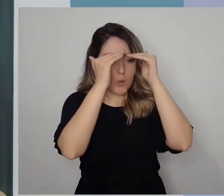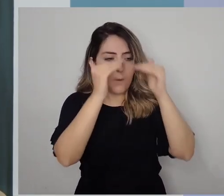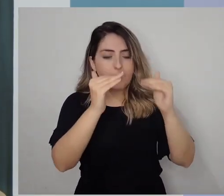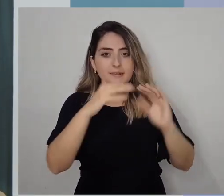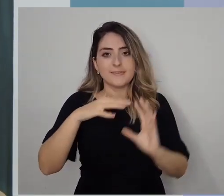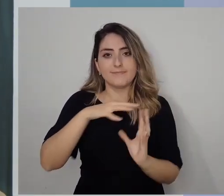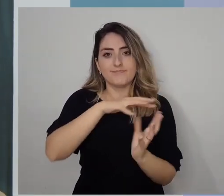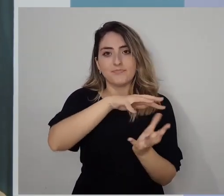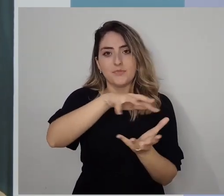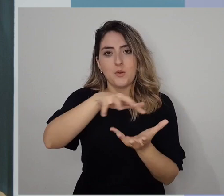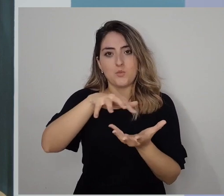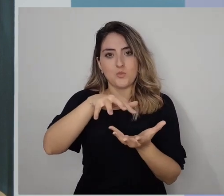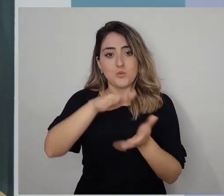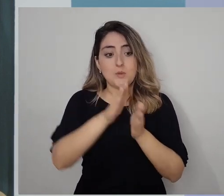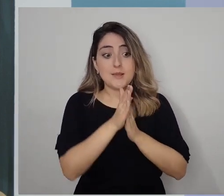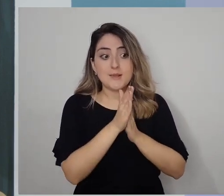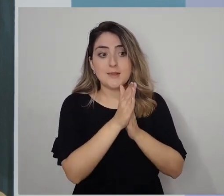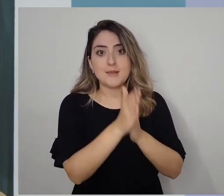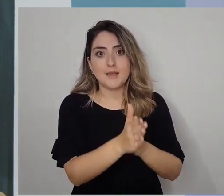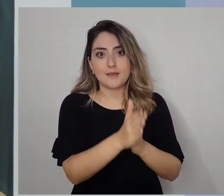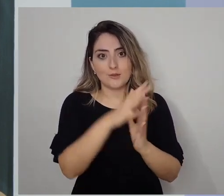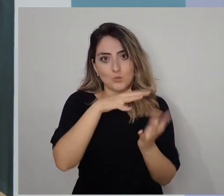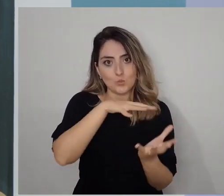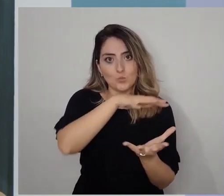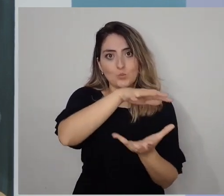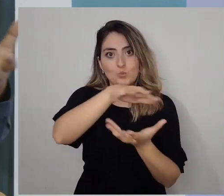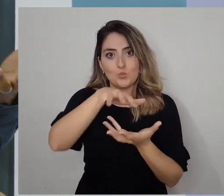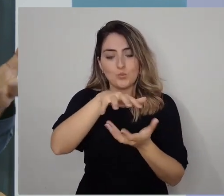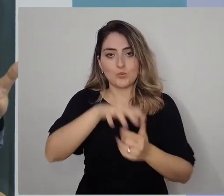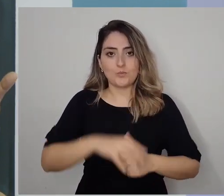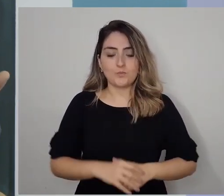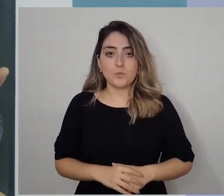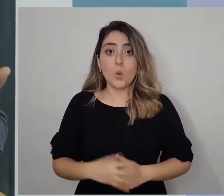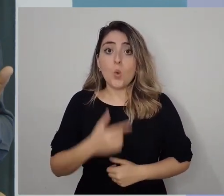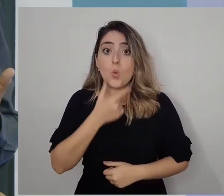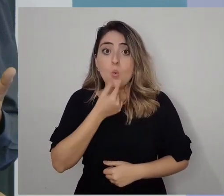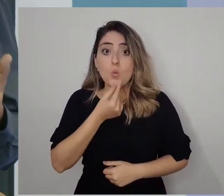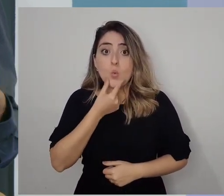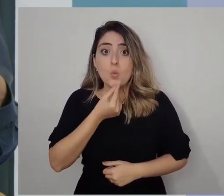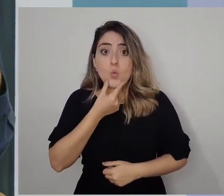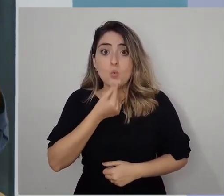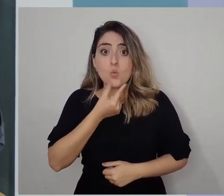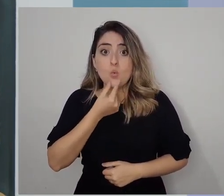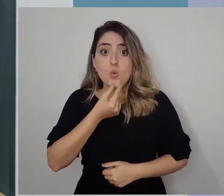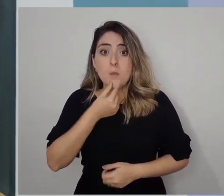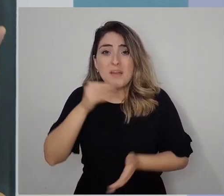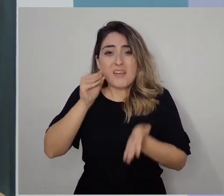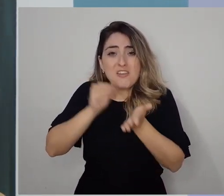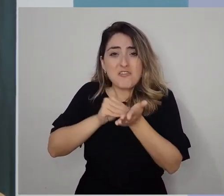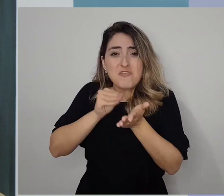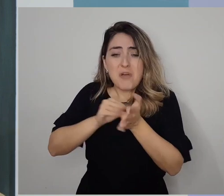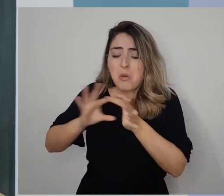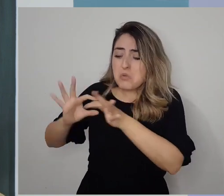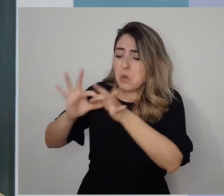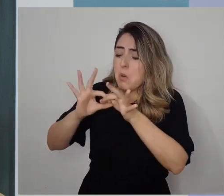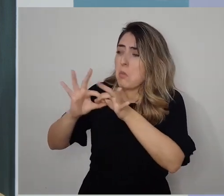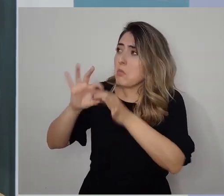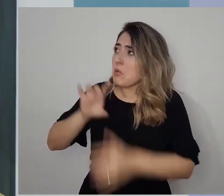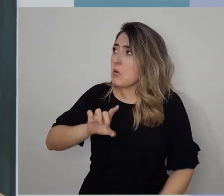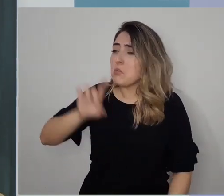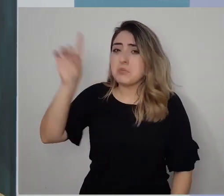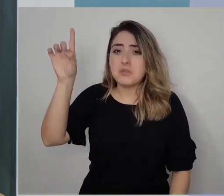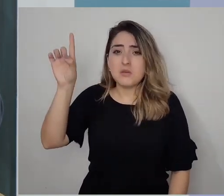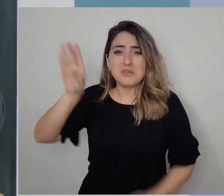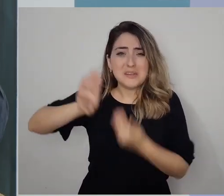homem sem Cristo, ele age segundo o curso desse mundo. Ele anda segundo o curso deste mundo.